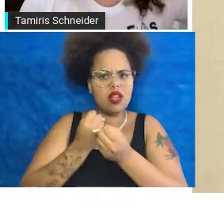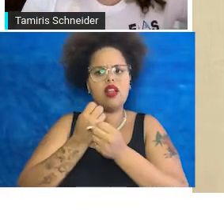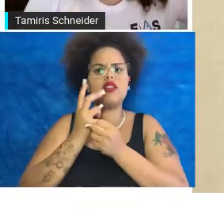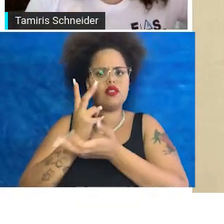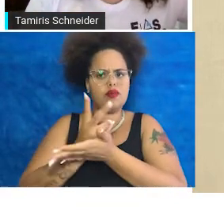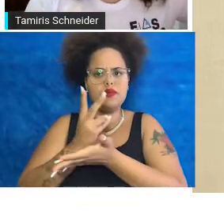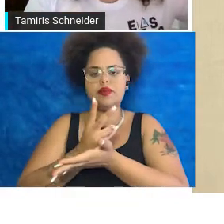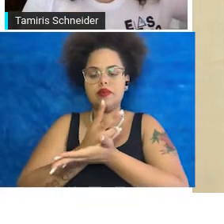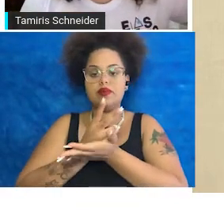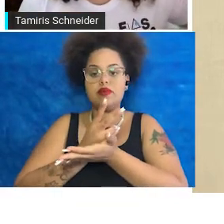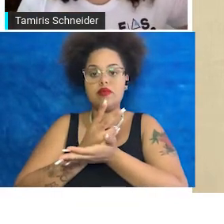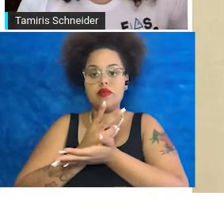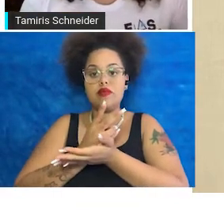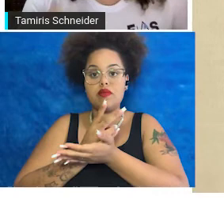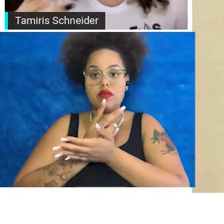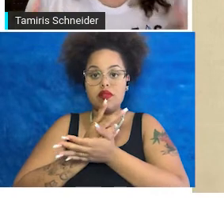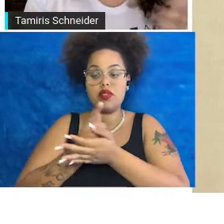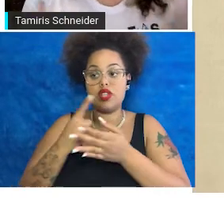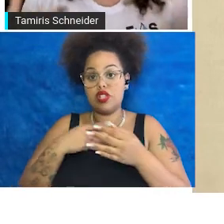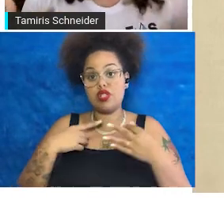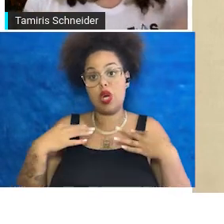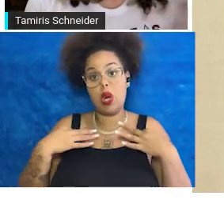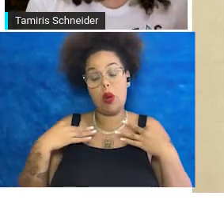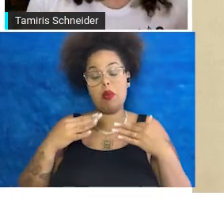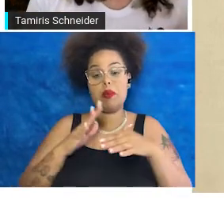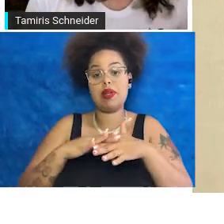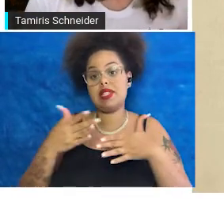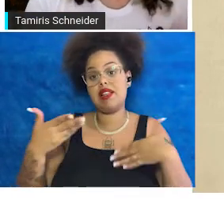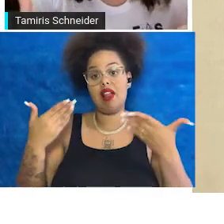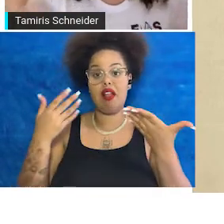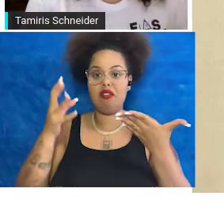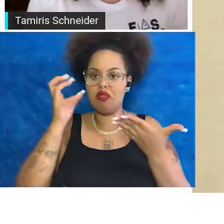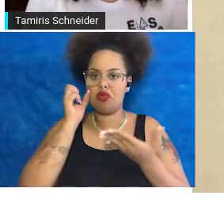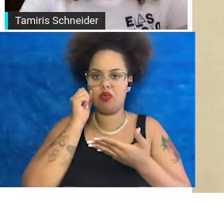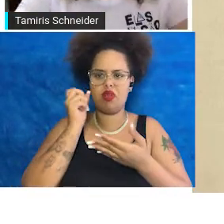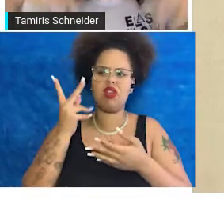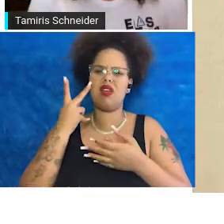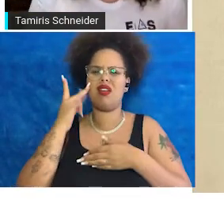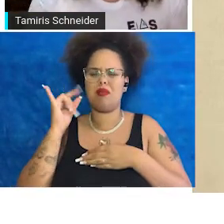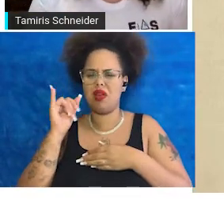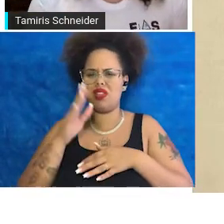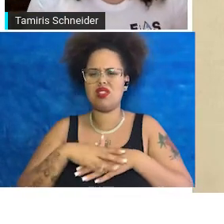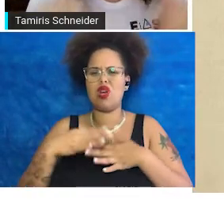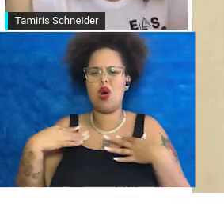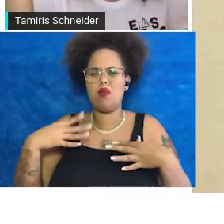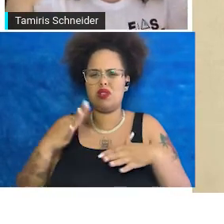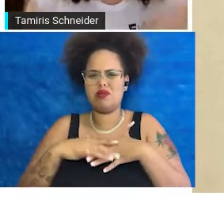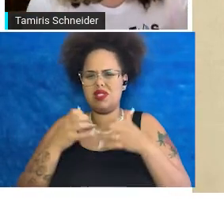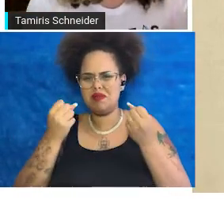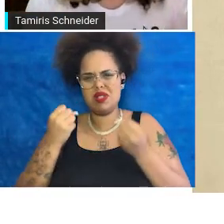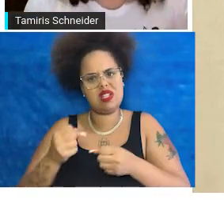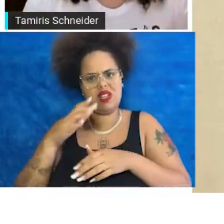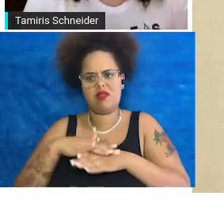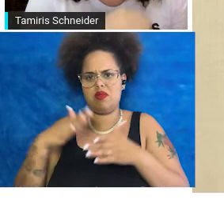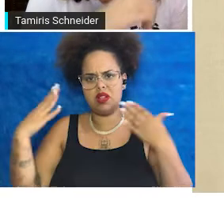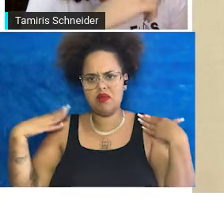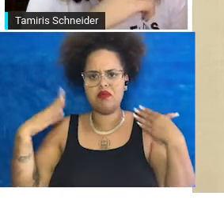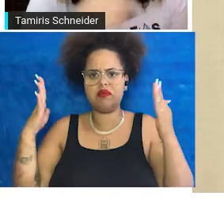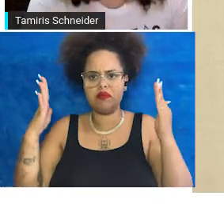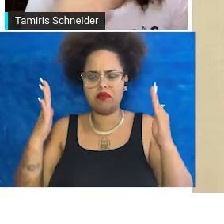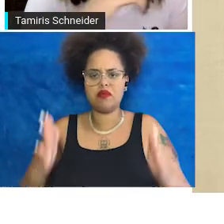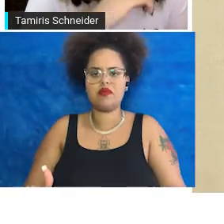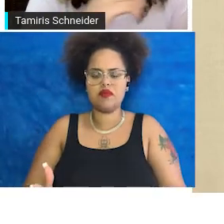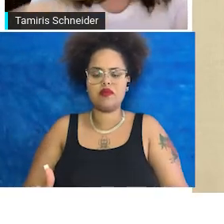ali. Ela tinha uma roupinha mais leve para dormir, os pais vão ter roupas mais pesadas, roupas mais retas, né?